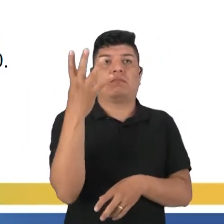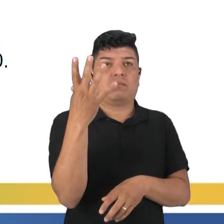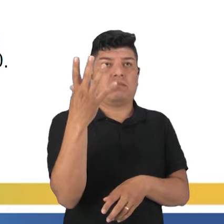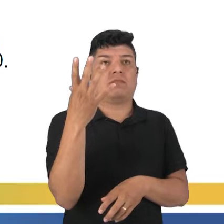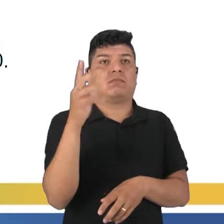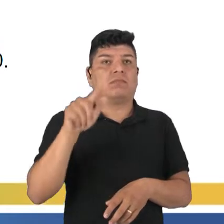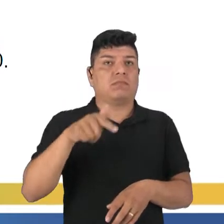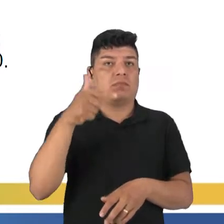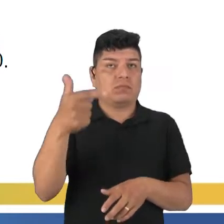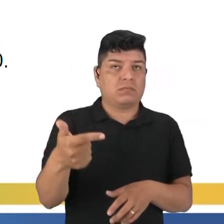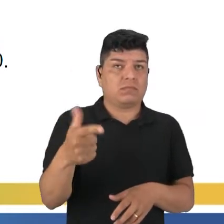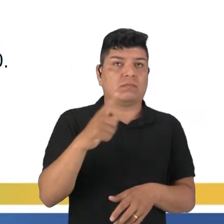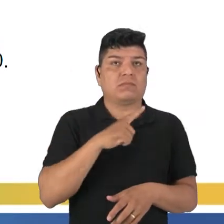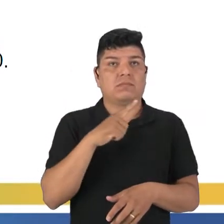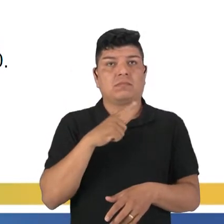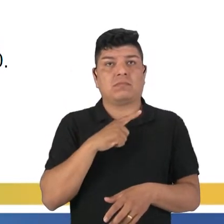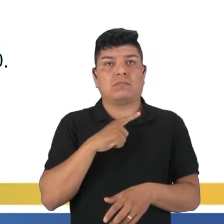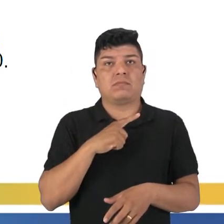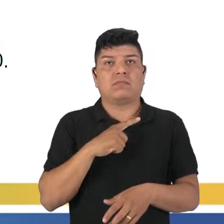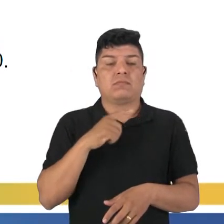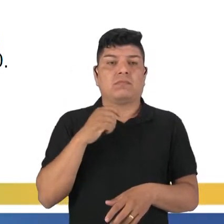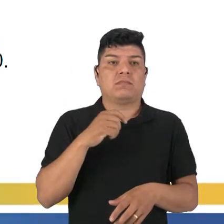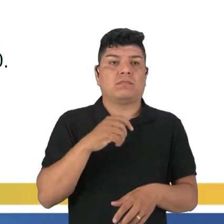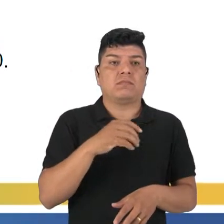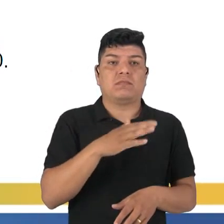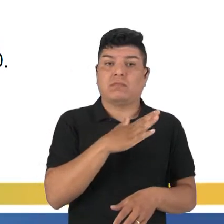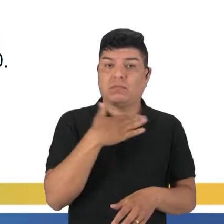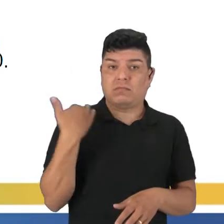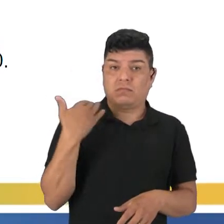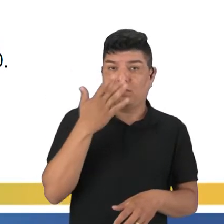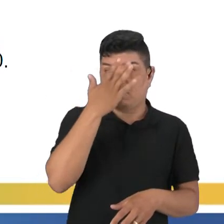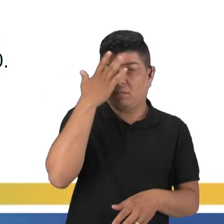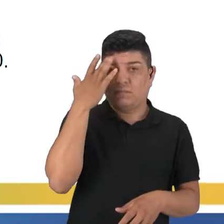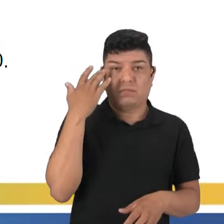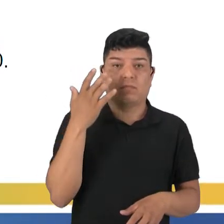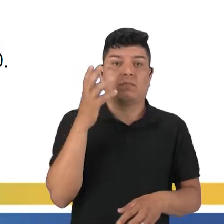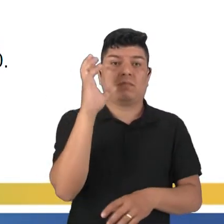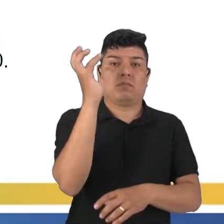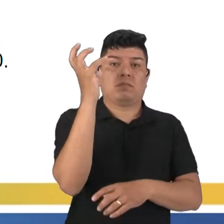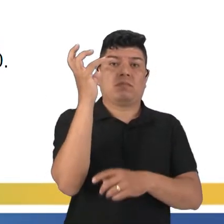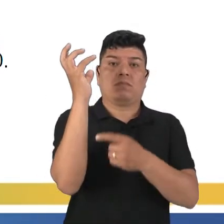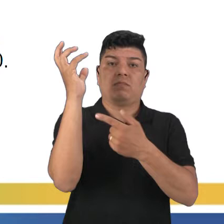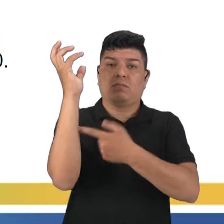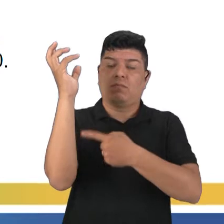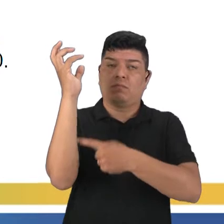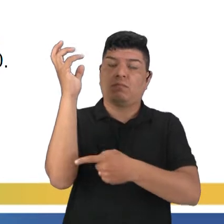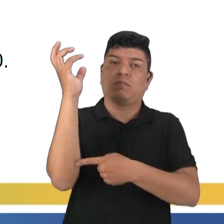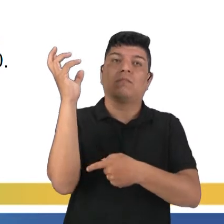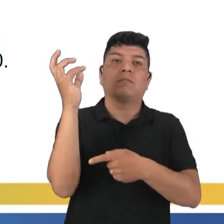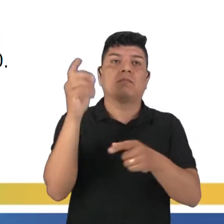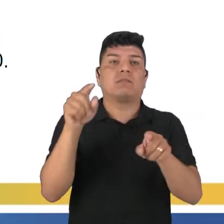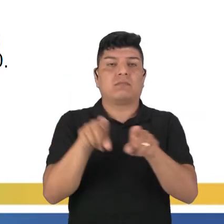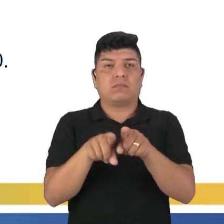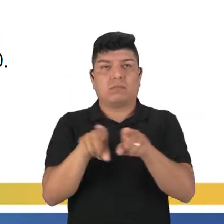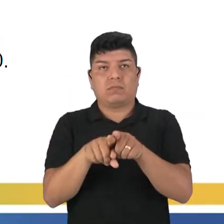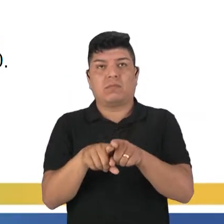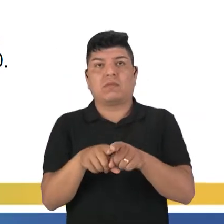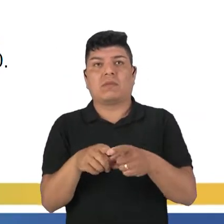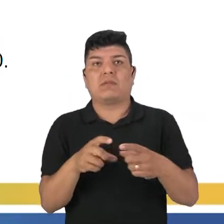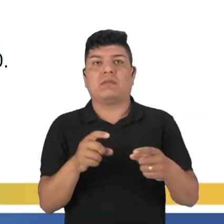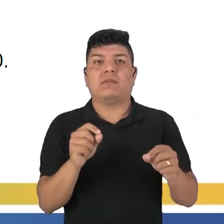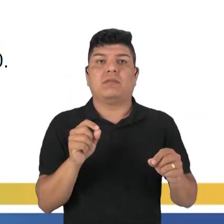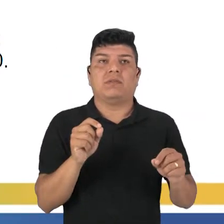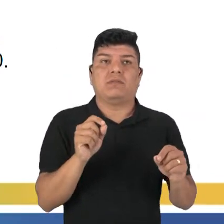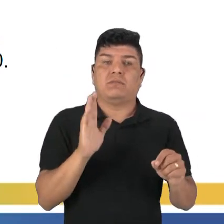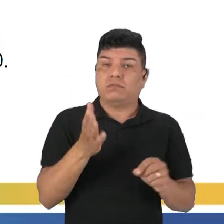acontecimentos. Depois, a gente tem os assassinatos cometidos pelos seringalistas brasileiros, né, através das correrias. Aqui a gente